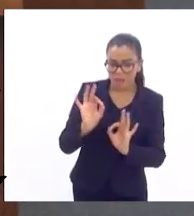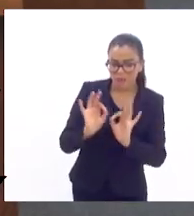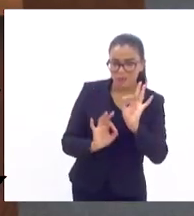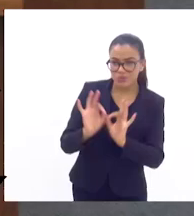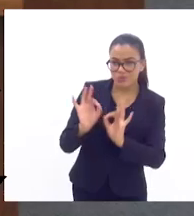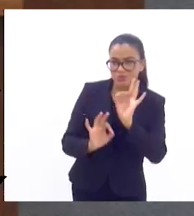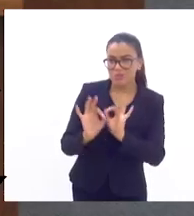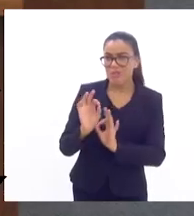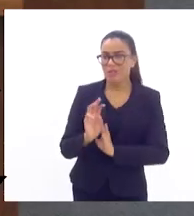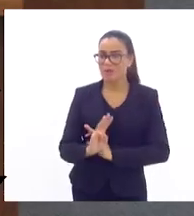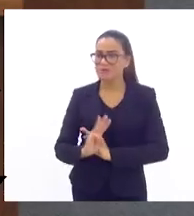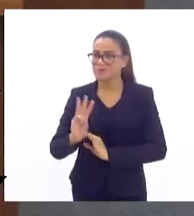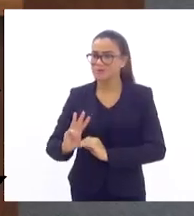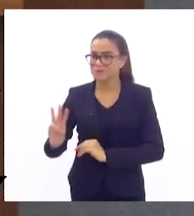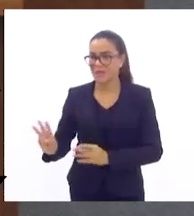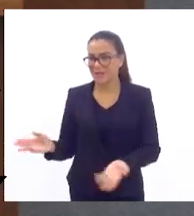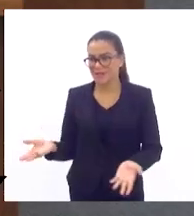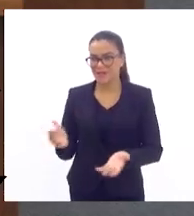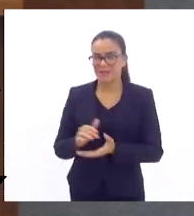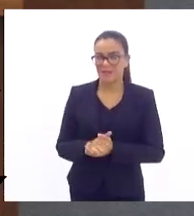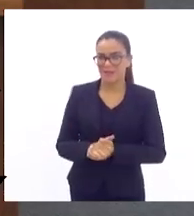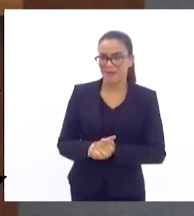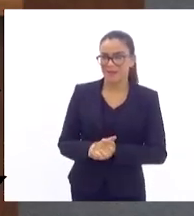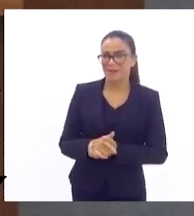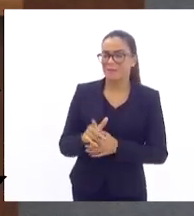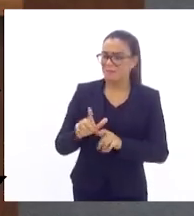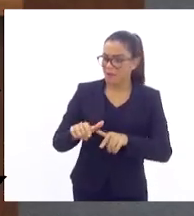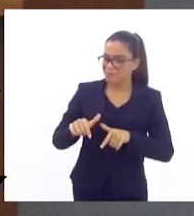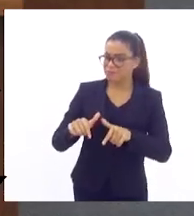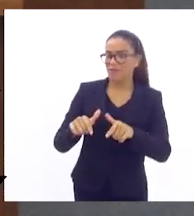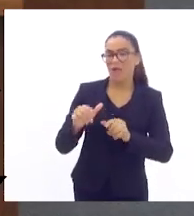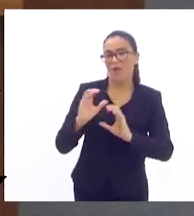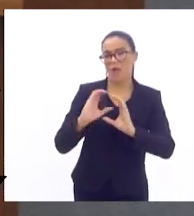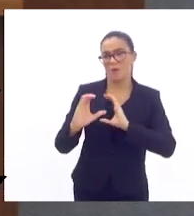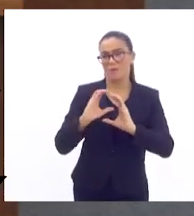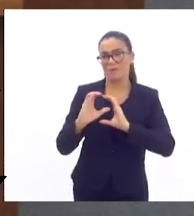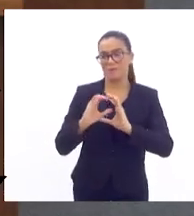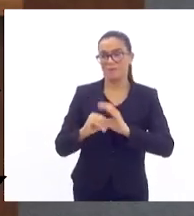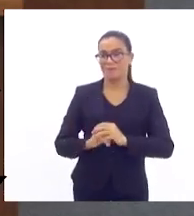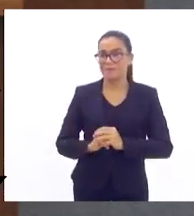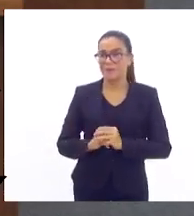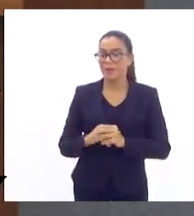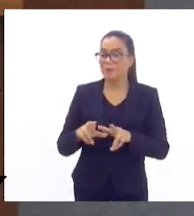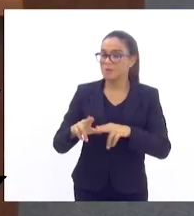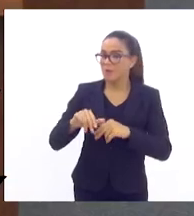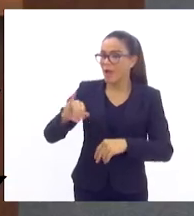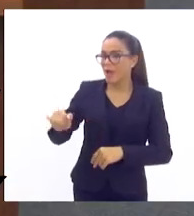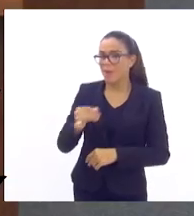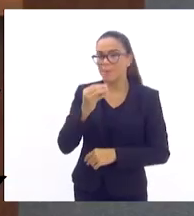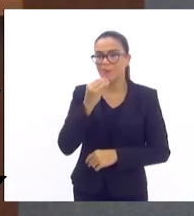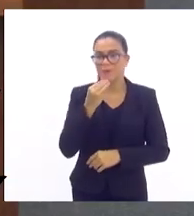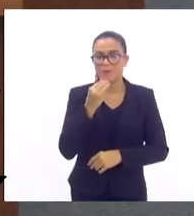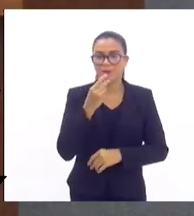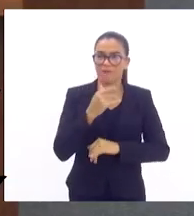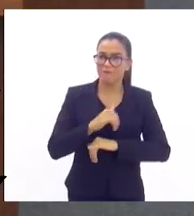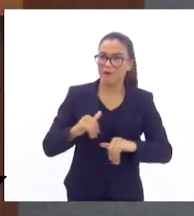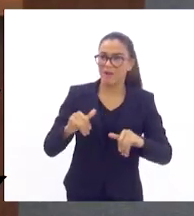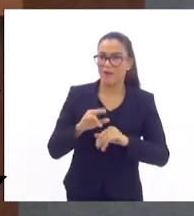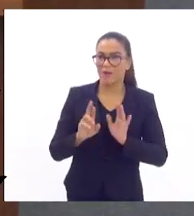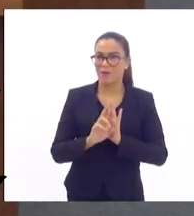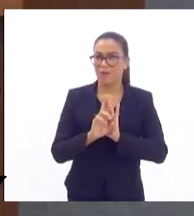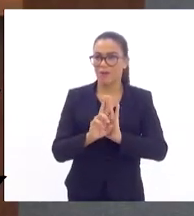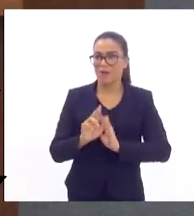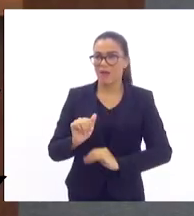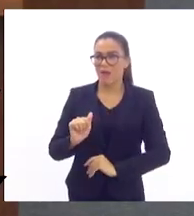para fazer, para que realmente ele exerça a comunicação. Eu quero aproveitar aqui e falar claramente para o representante